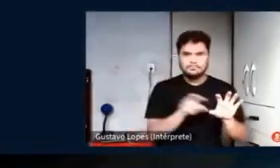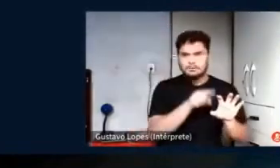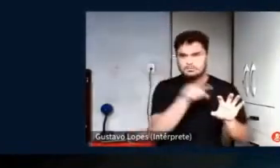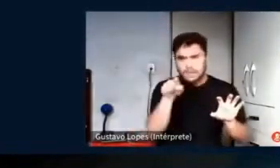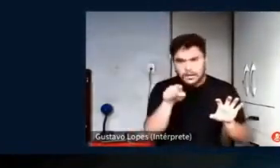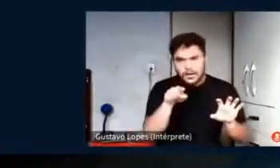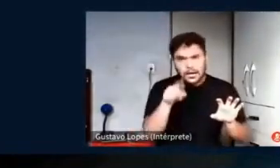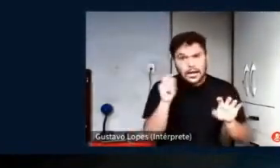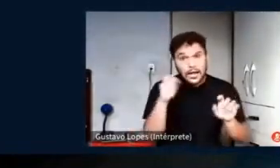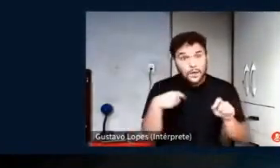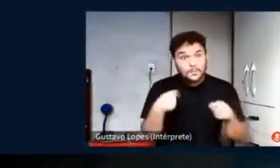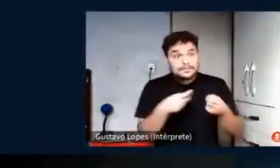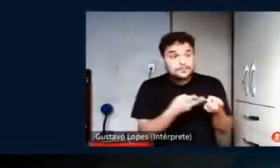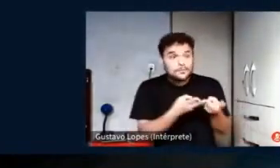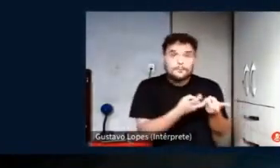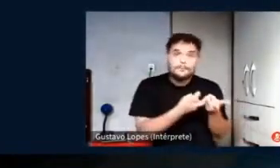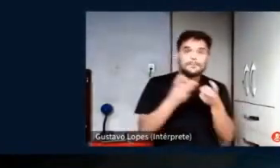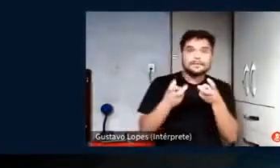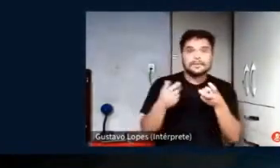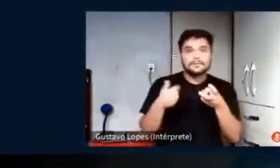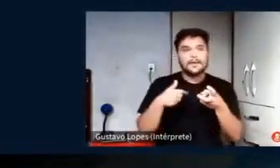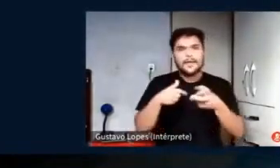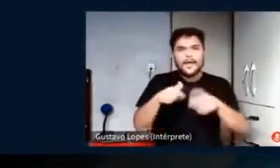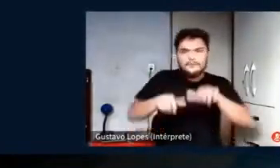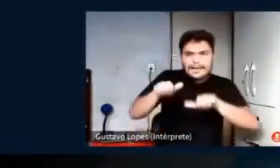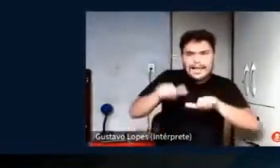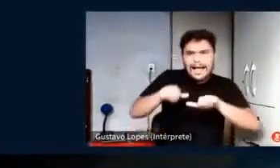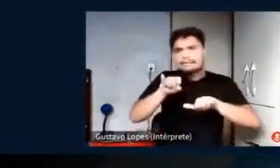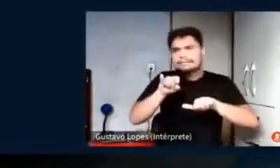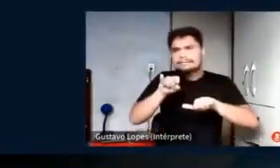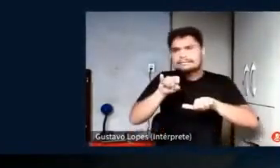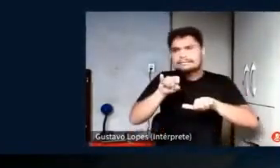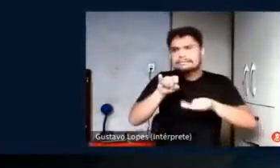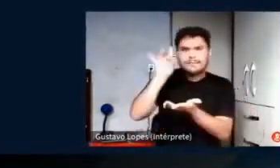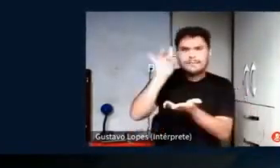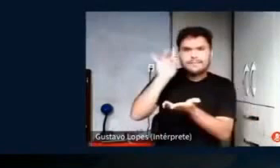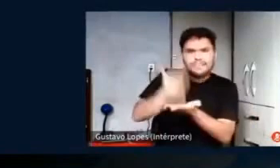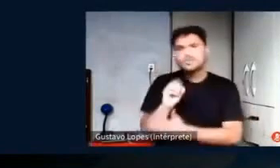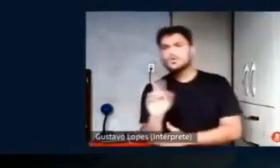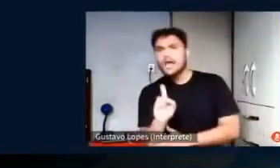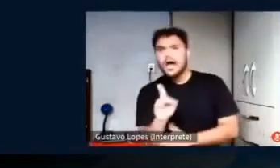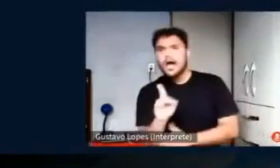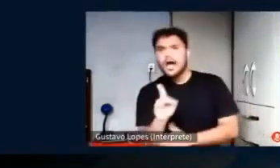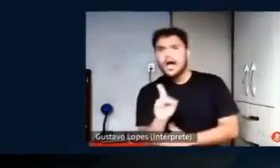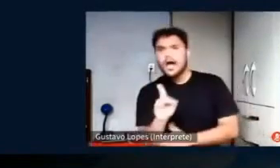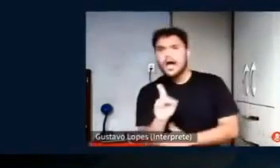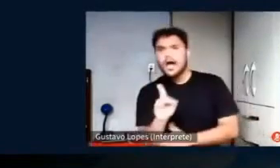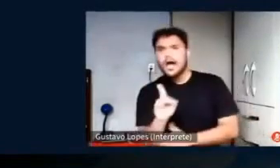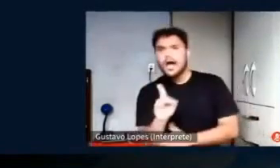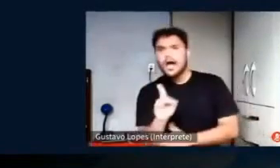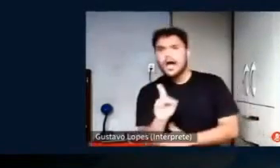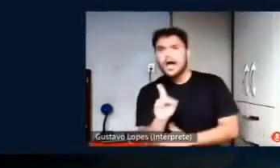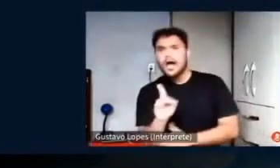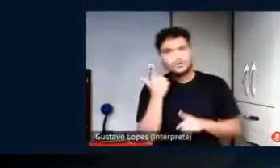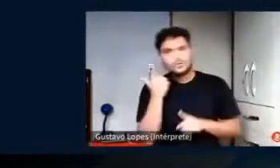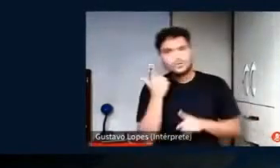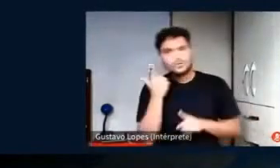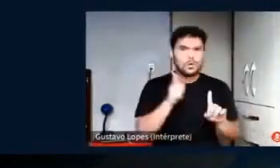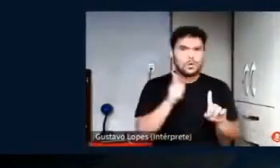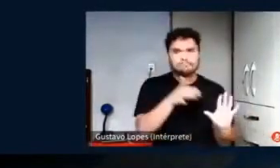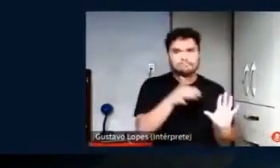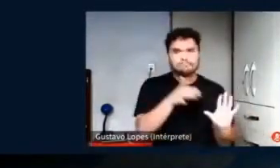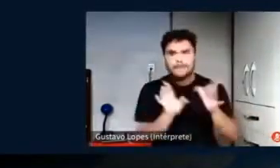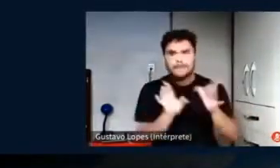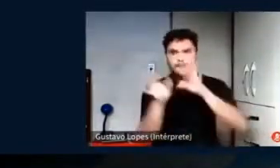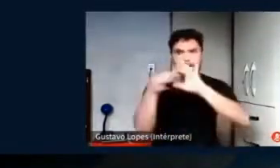de detectar, de verificar se é verdade, de notificar, de diagnosticar, de responder e de governar. Então,